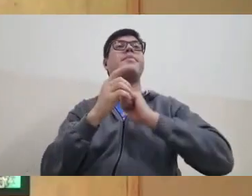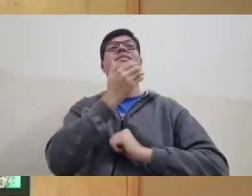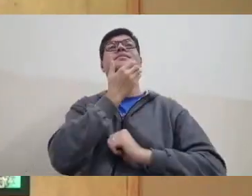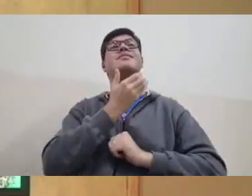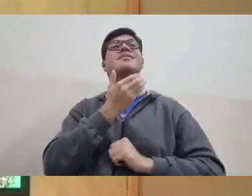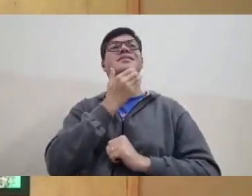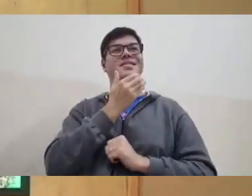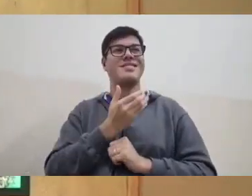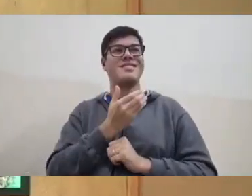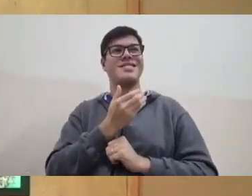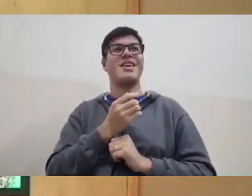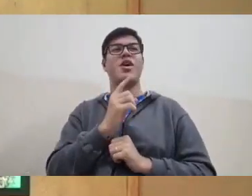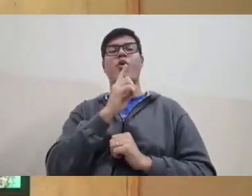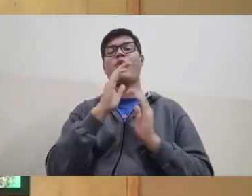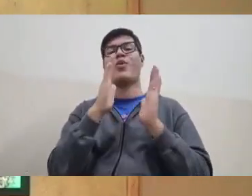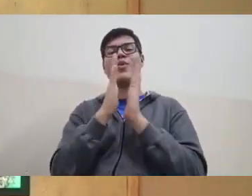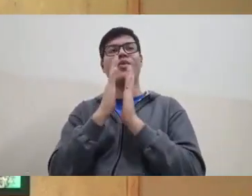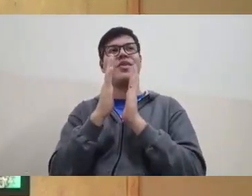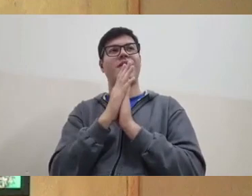incrível